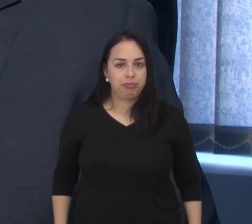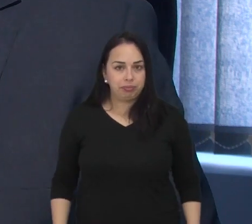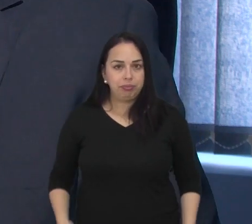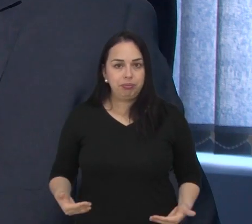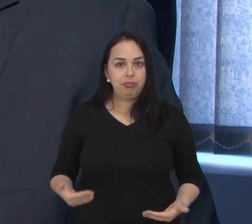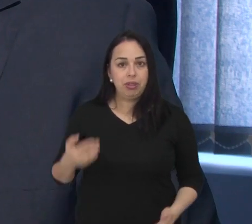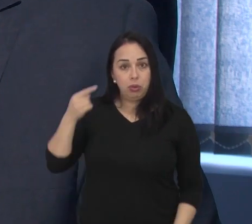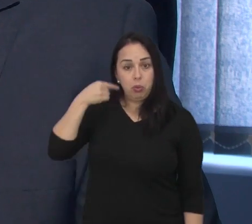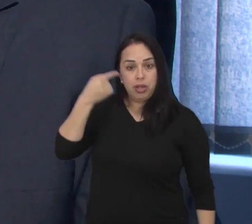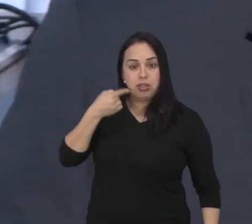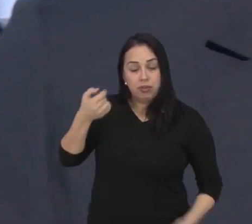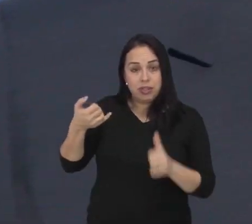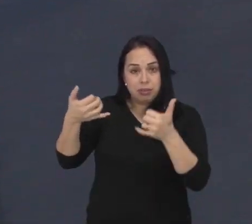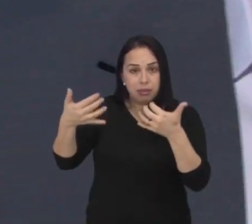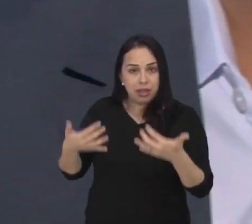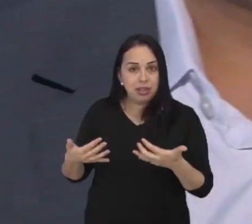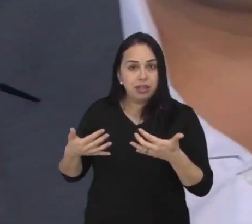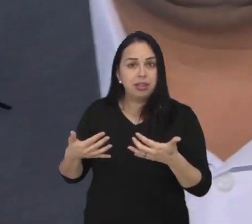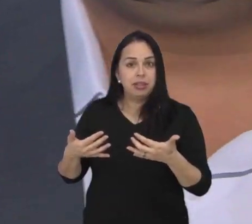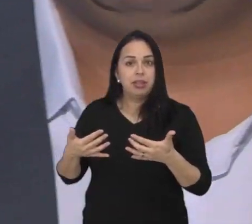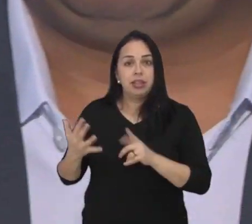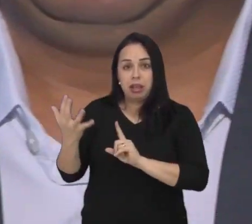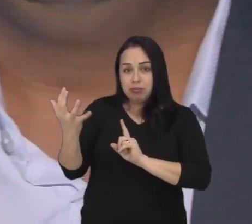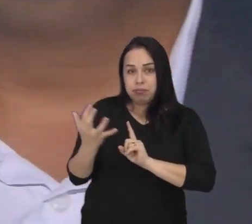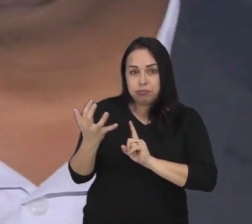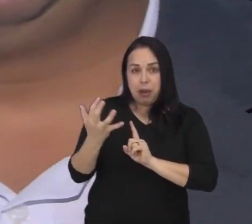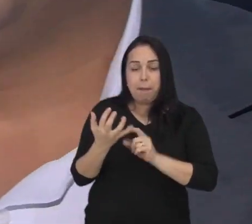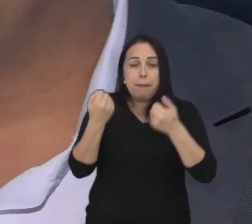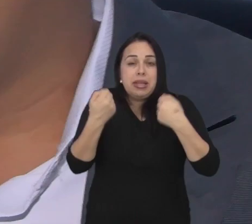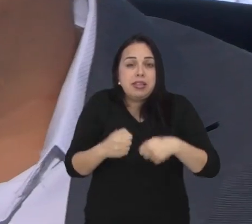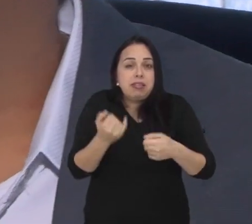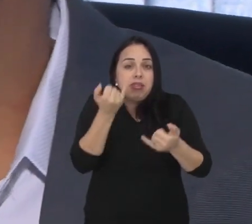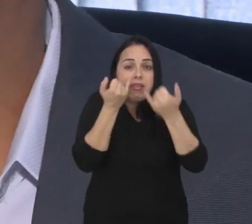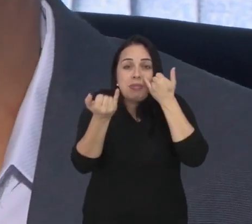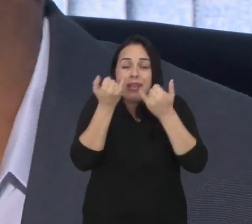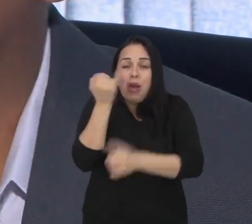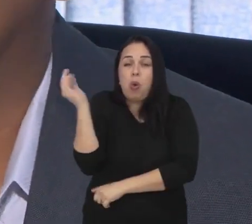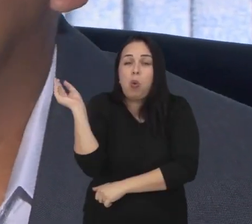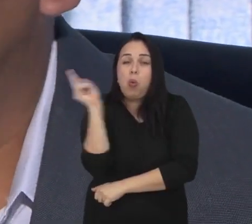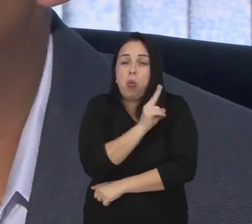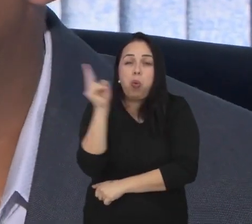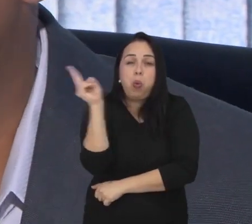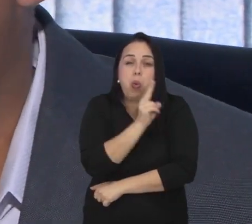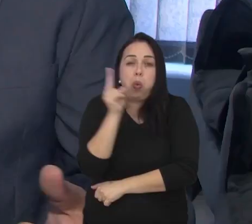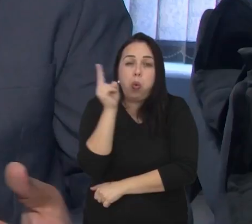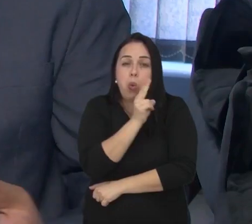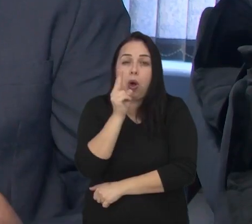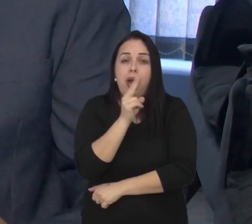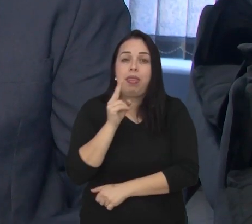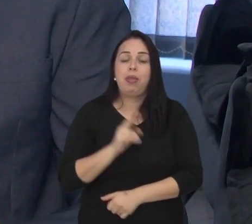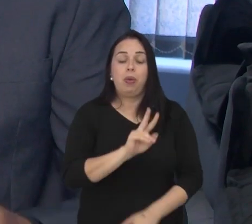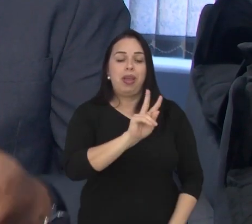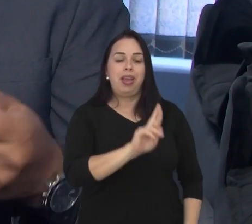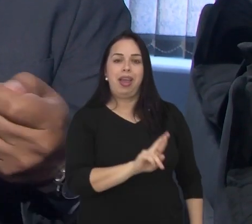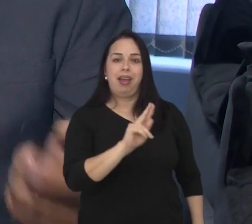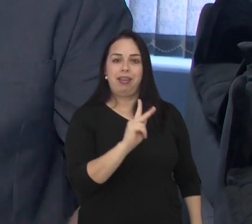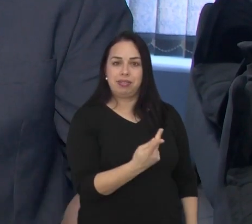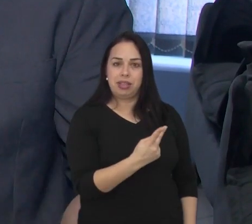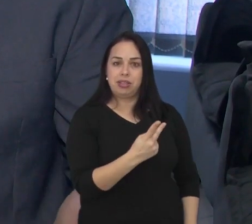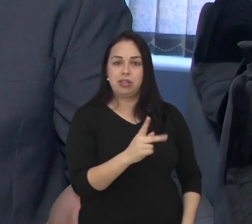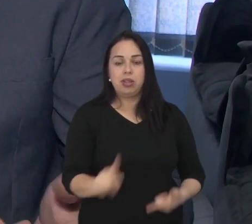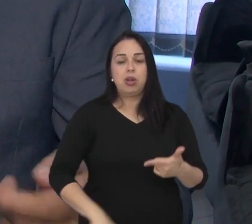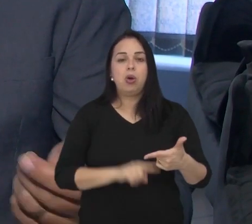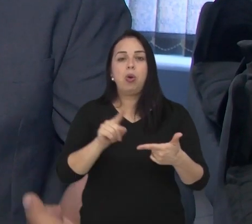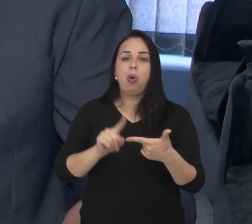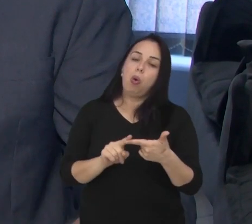por esse assédio moral. Ainda de acordo com o advogado, casos de assédio devem ser informados imediatamente ao Departamento de